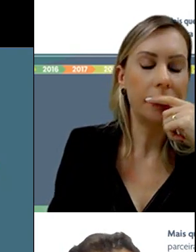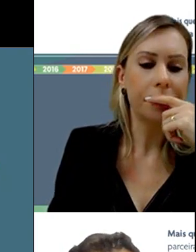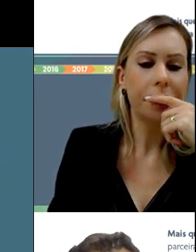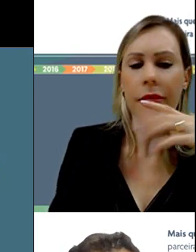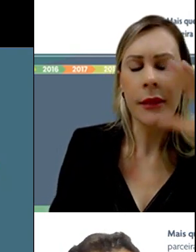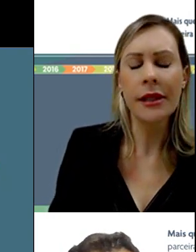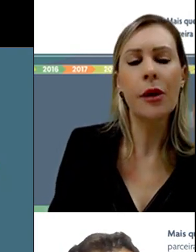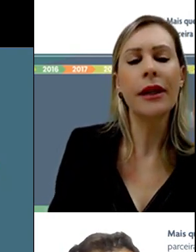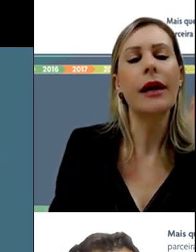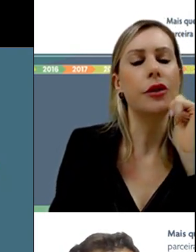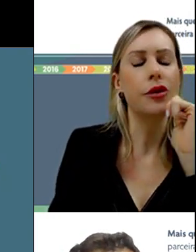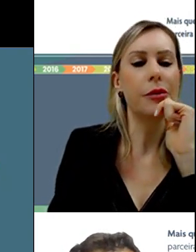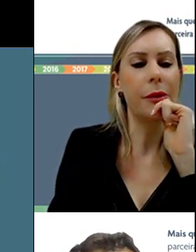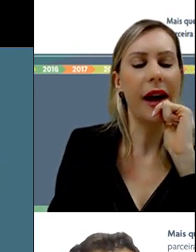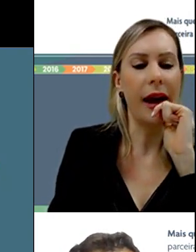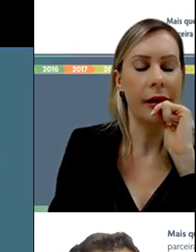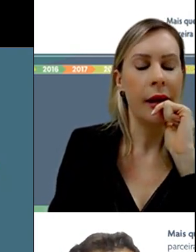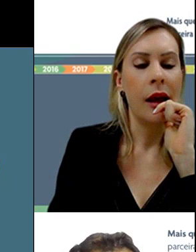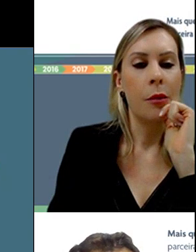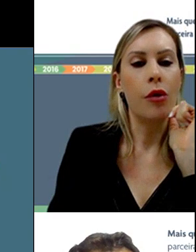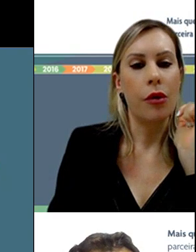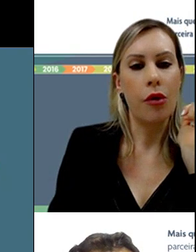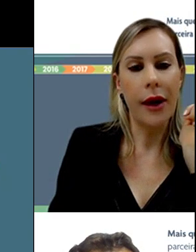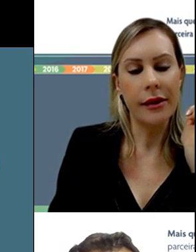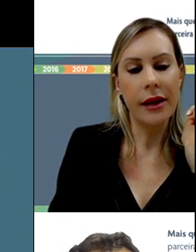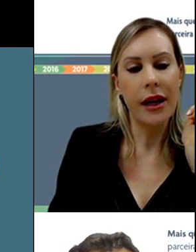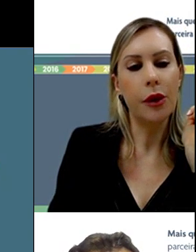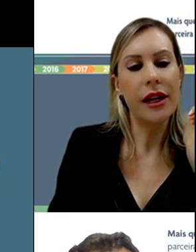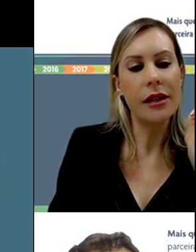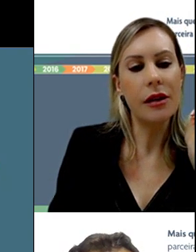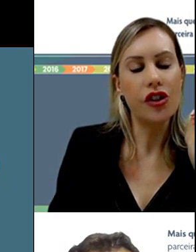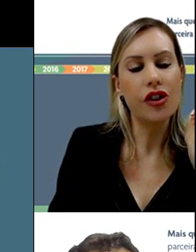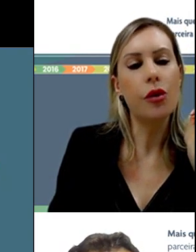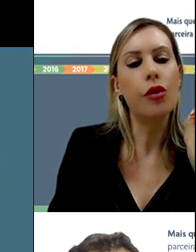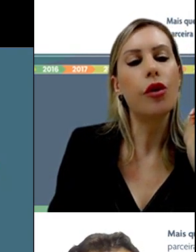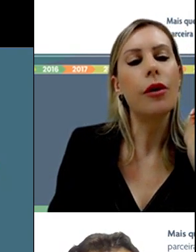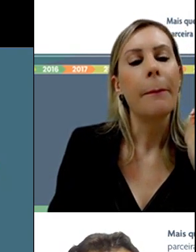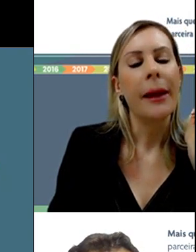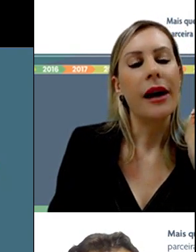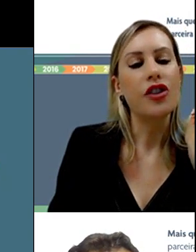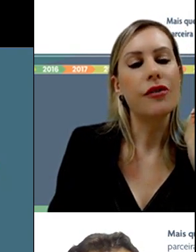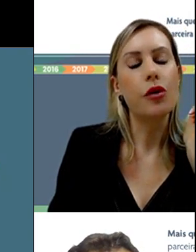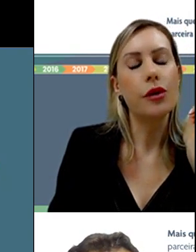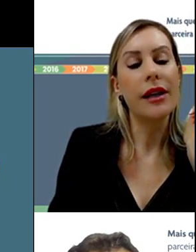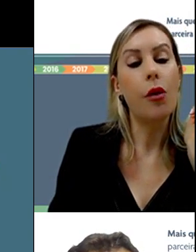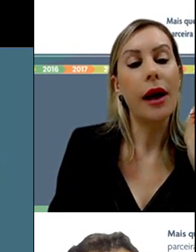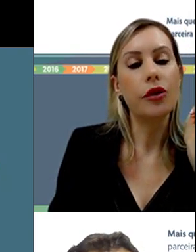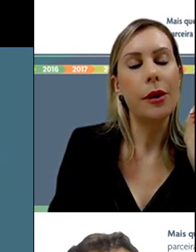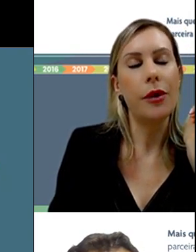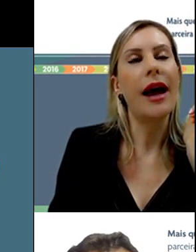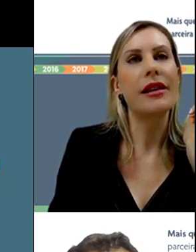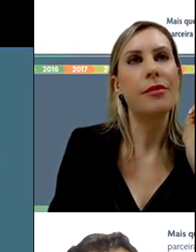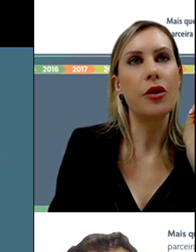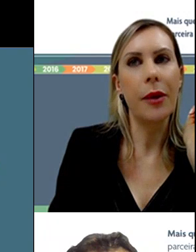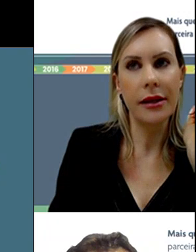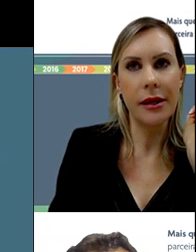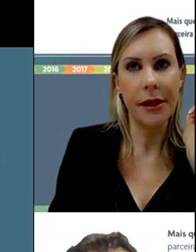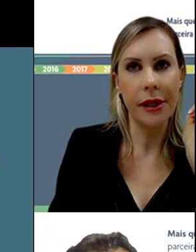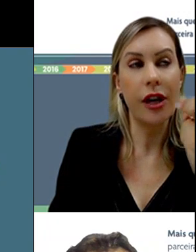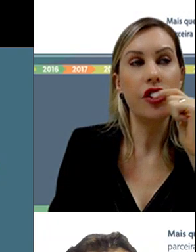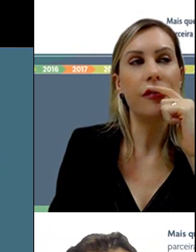idade, tá? 50 anos, vamos pegar. Bom, com essa remuneração, a gente calculou, a gente vai conceder R$4.000